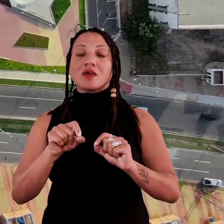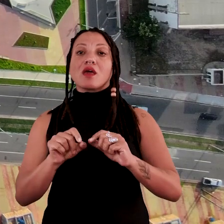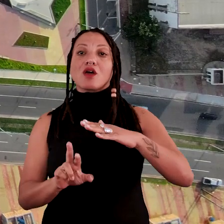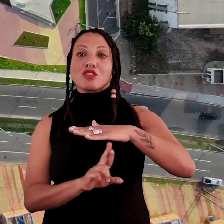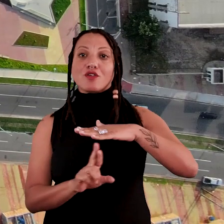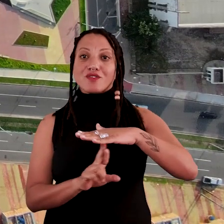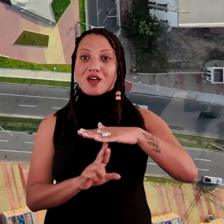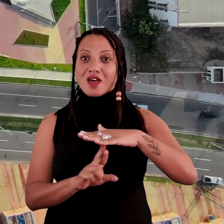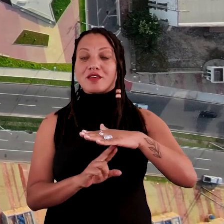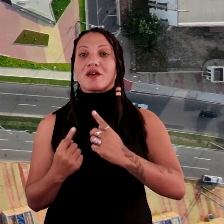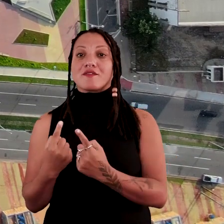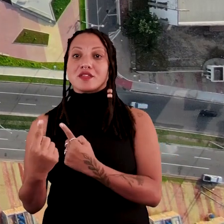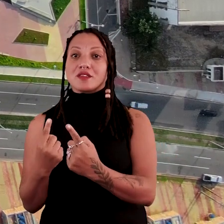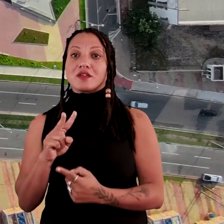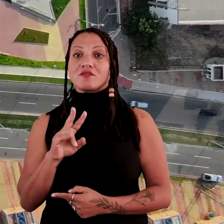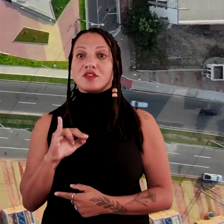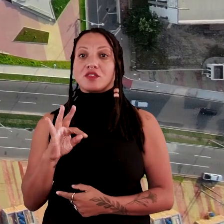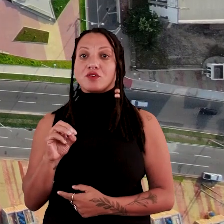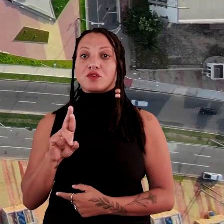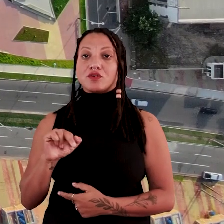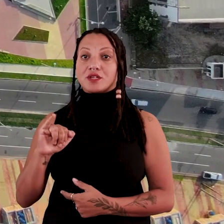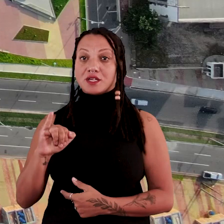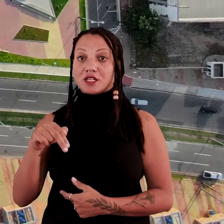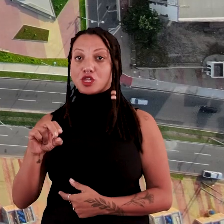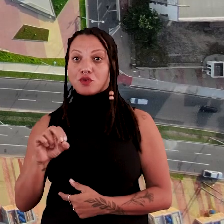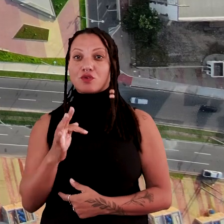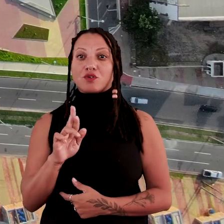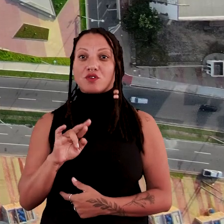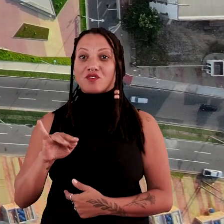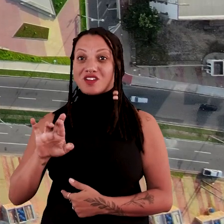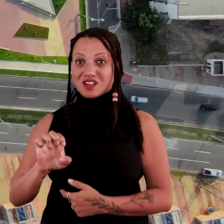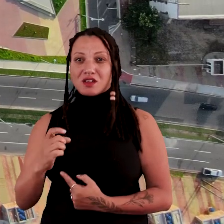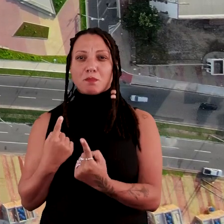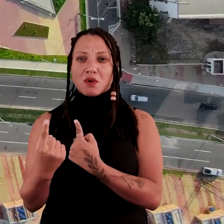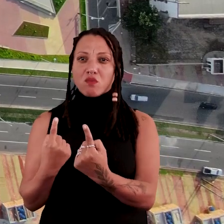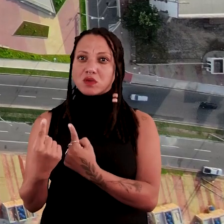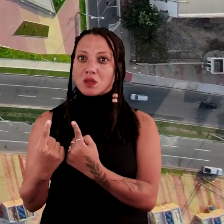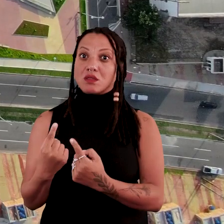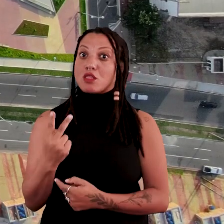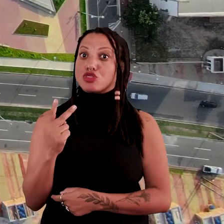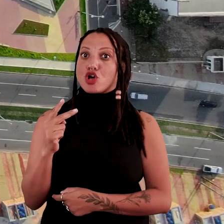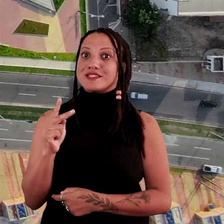é limítrofe com o centro histórico e o aterro do Bacanga, e tem uma grande área que era um vazio urbano,